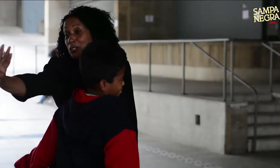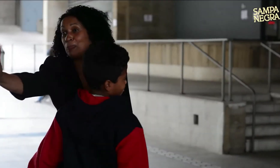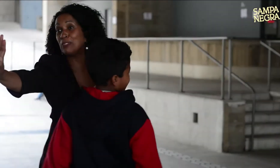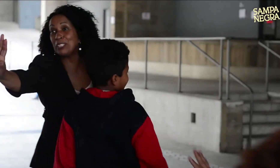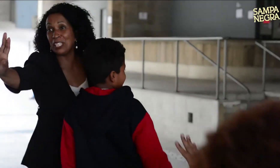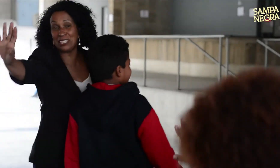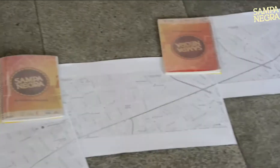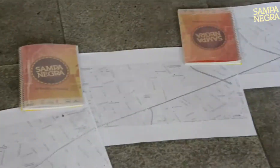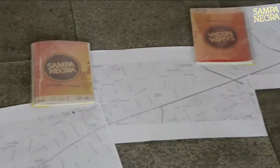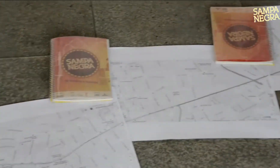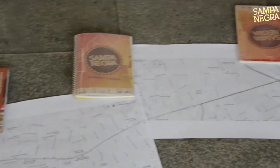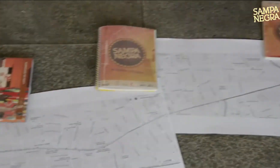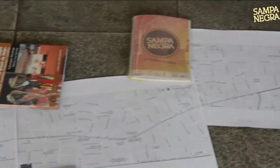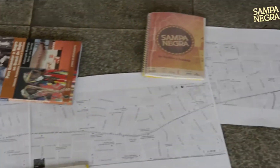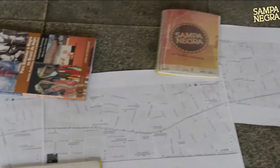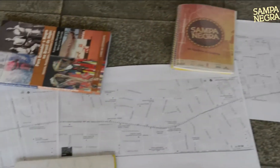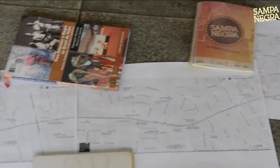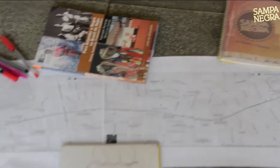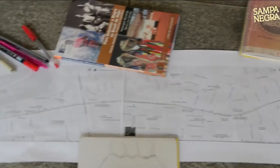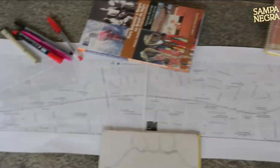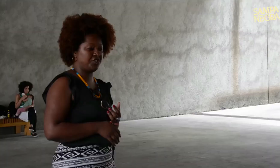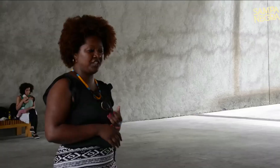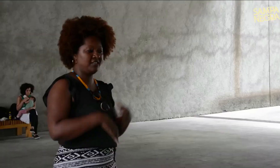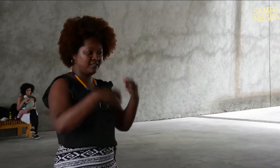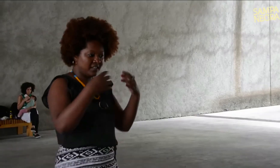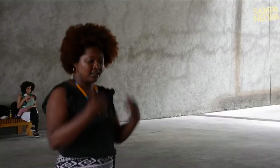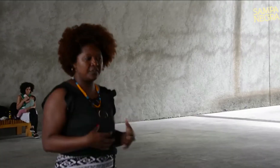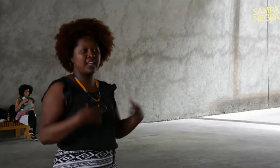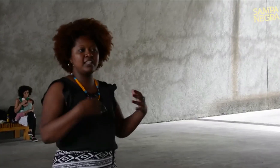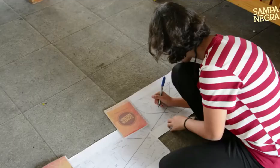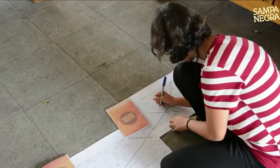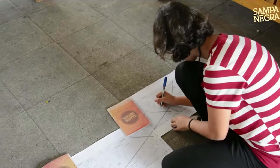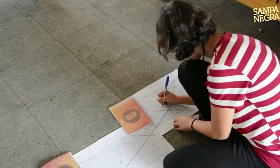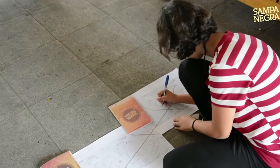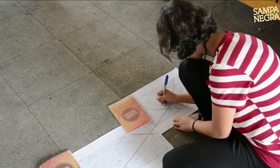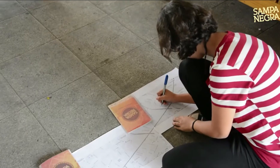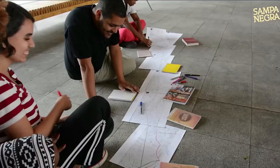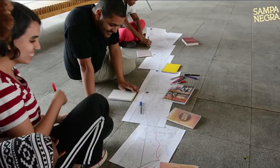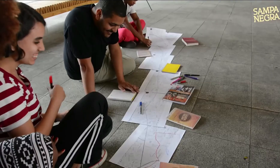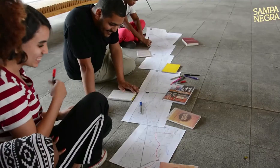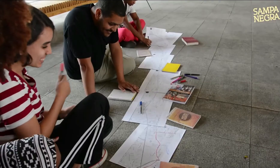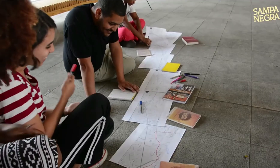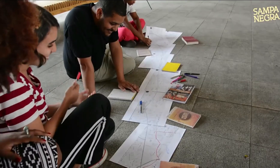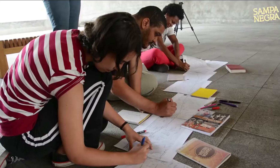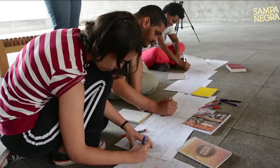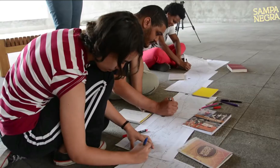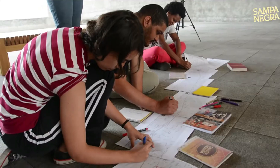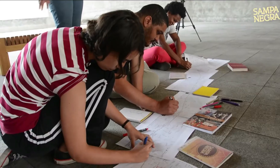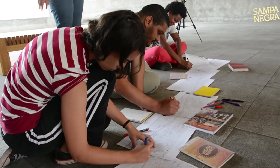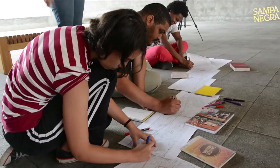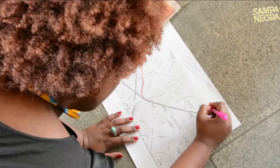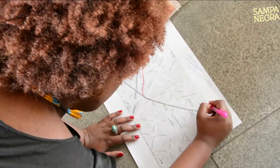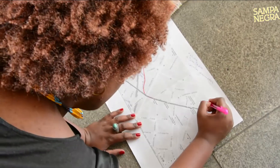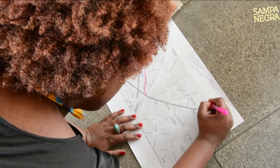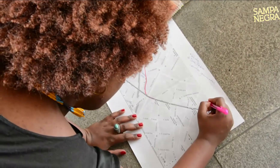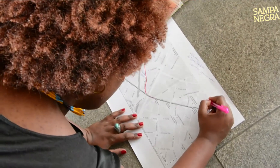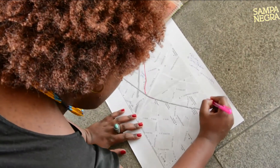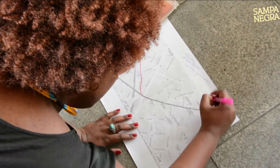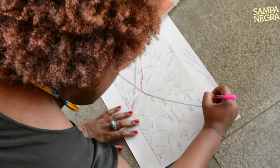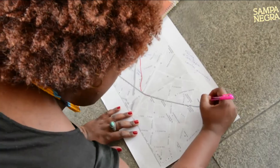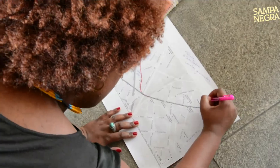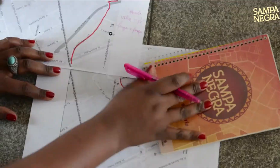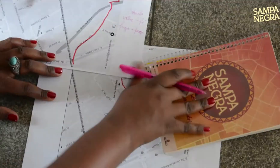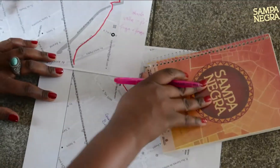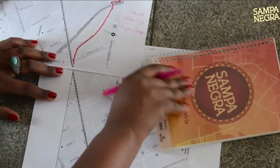primeira saída, não o primeiro encontro, mas a primeira saída, e depois a última saída do projeto. Vocês percebem a disposição do corpo das